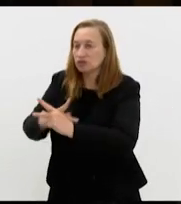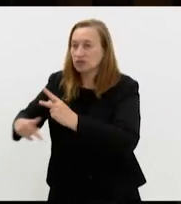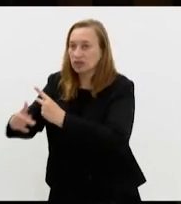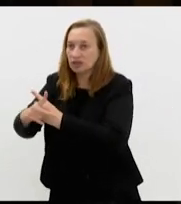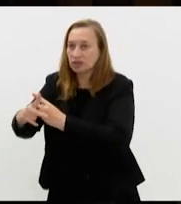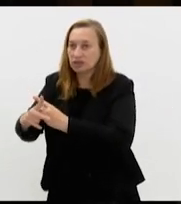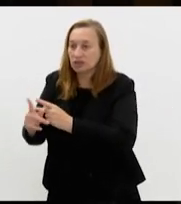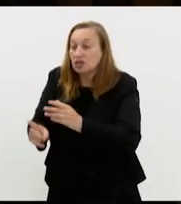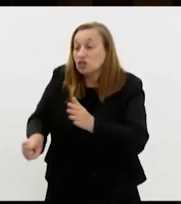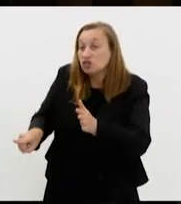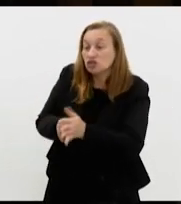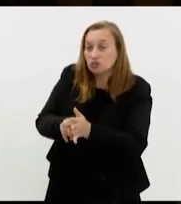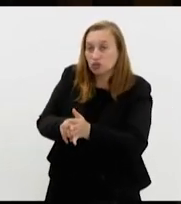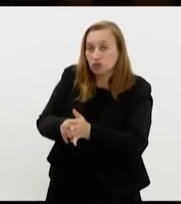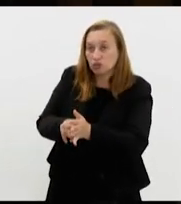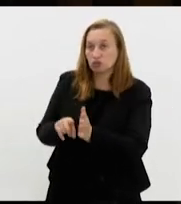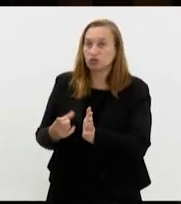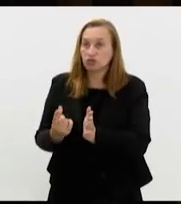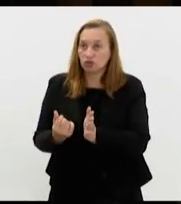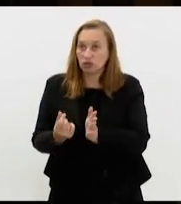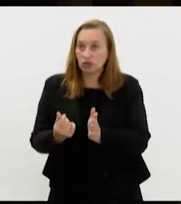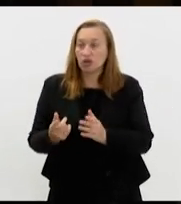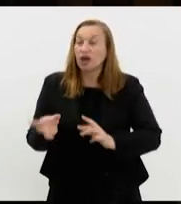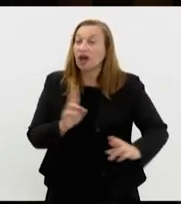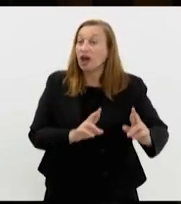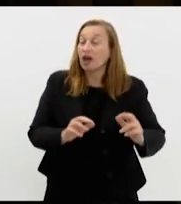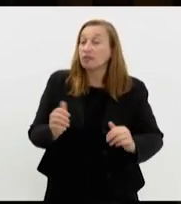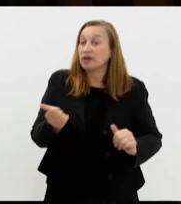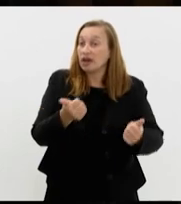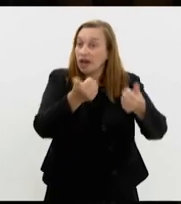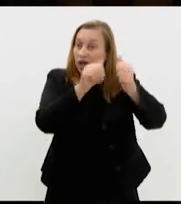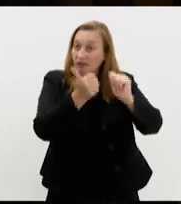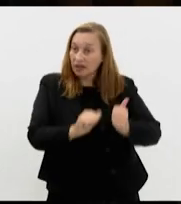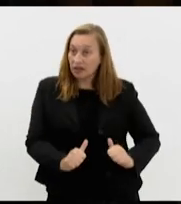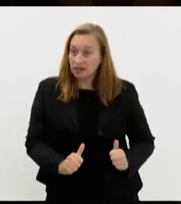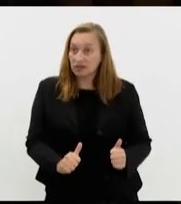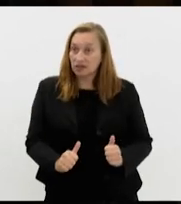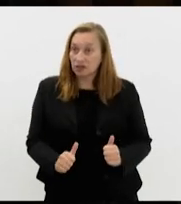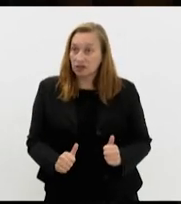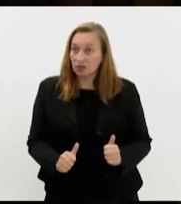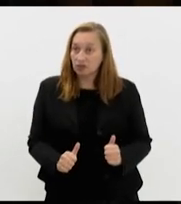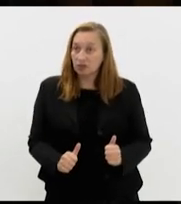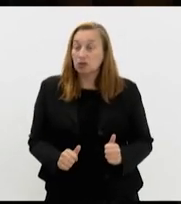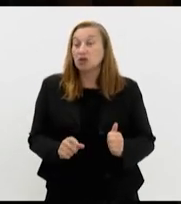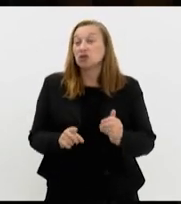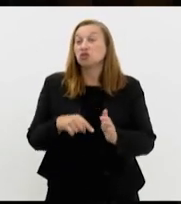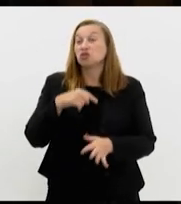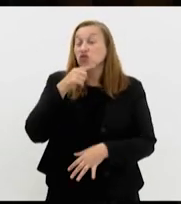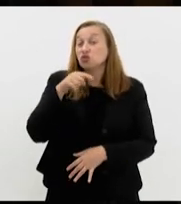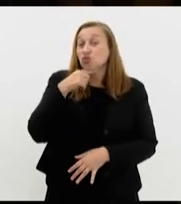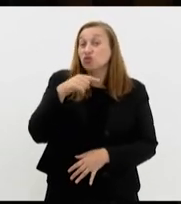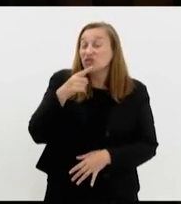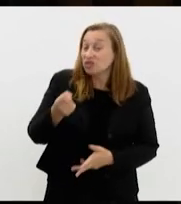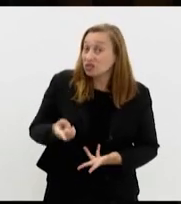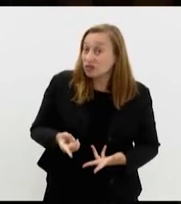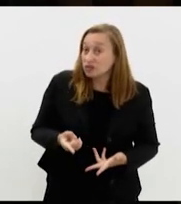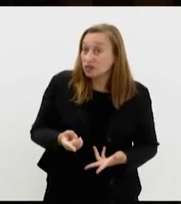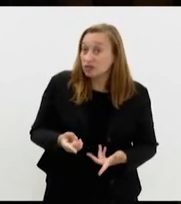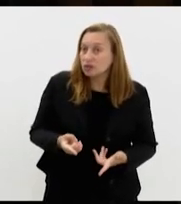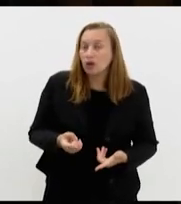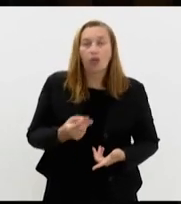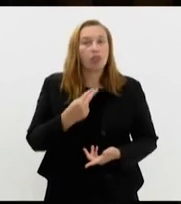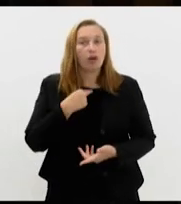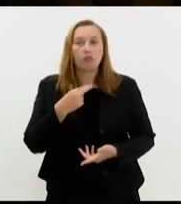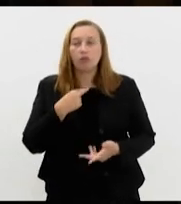essa resposta, na minha avaliação, inclusive, é uma votação que pode ser passível de questionamento de constitucionalidade. A gente não